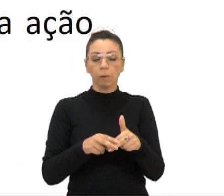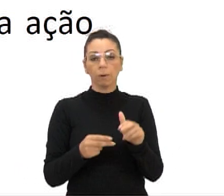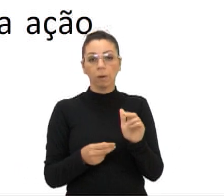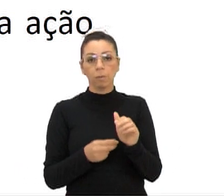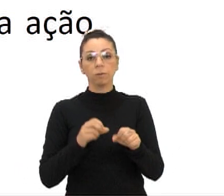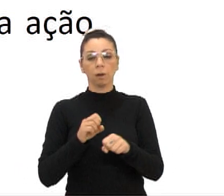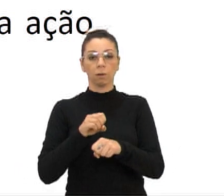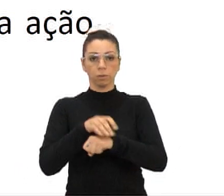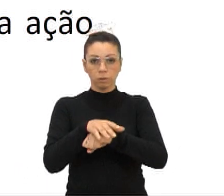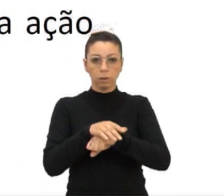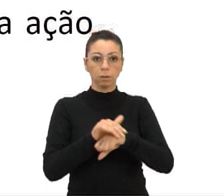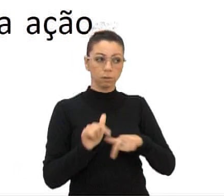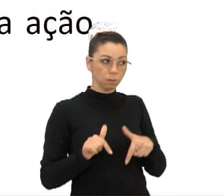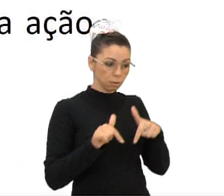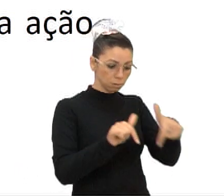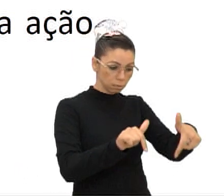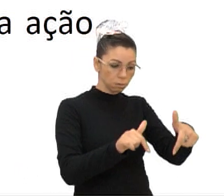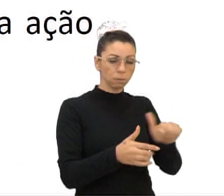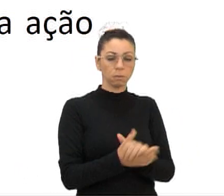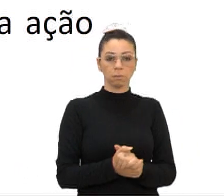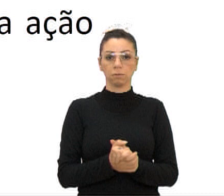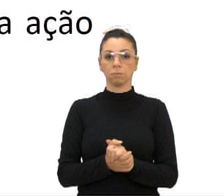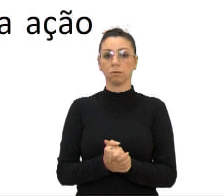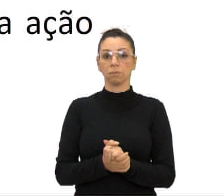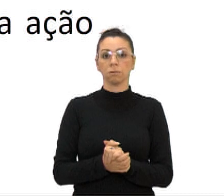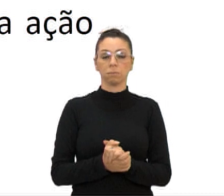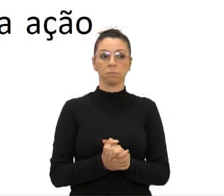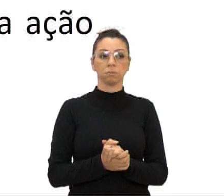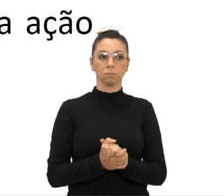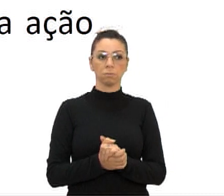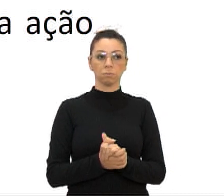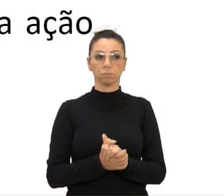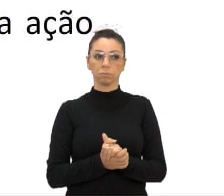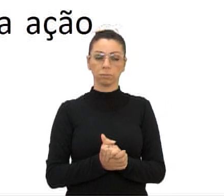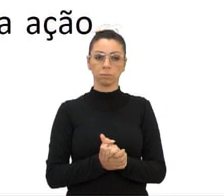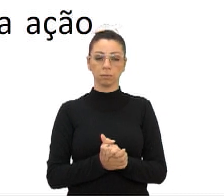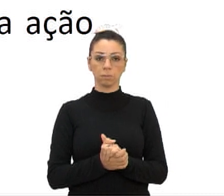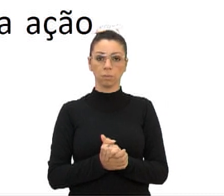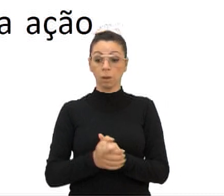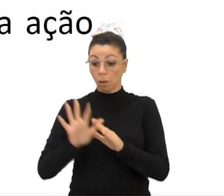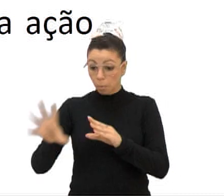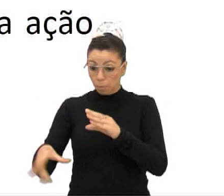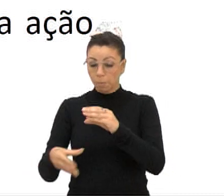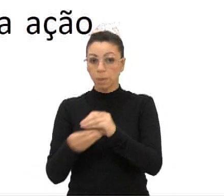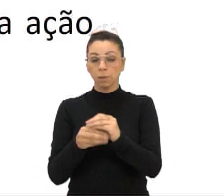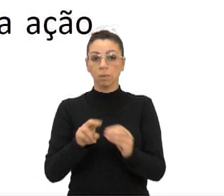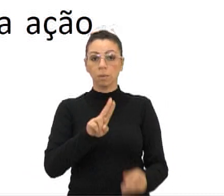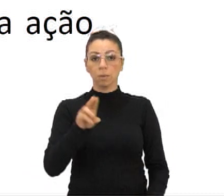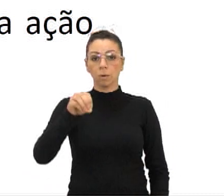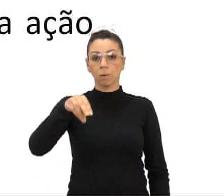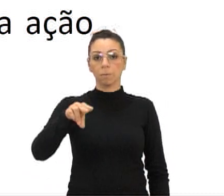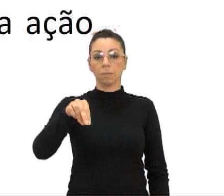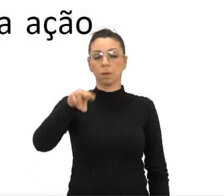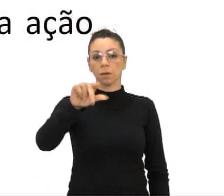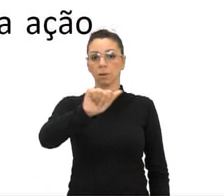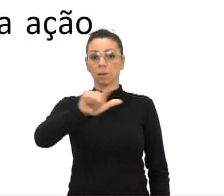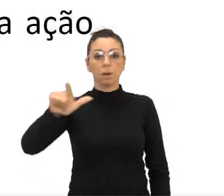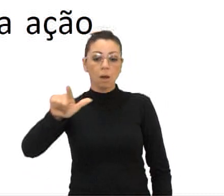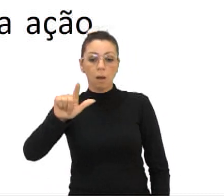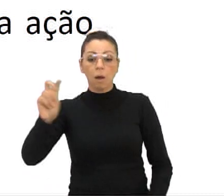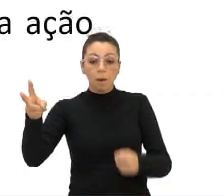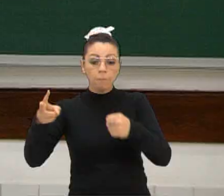O predicado verbal vai indicar uma ação. O predicado nominal, o verbo vai indicar